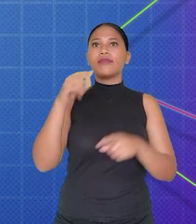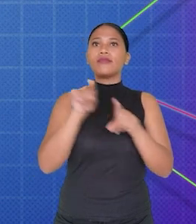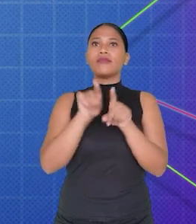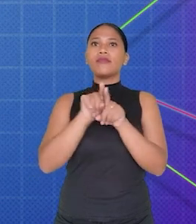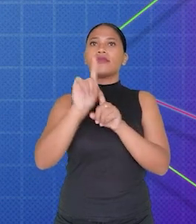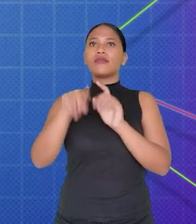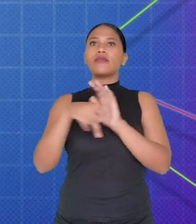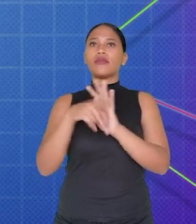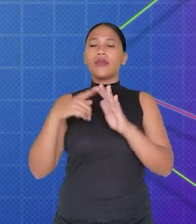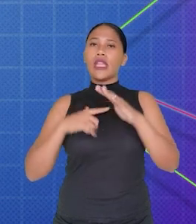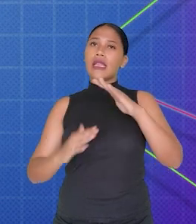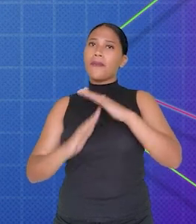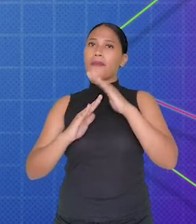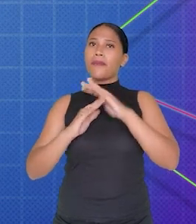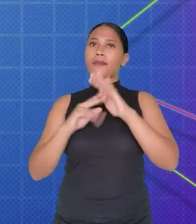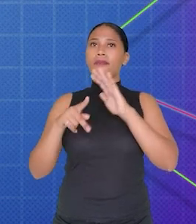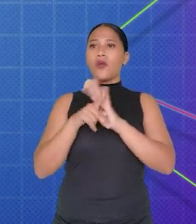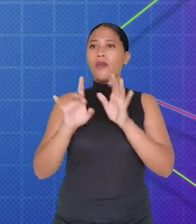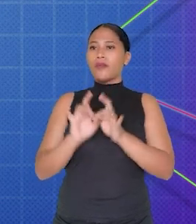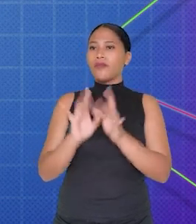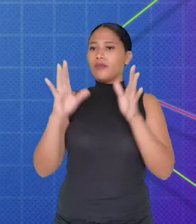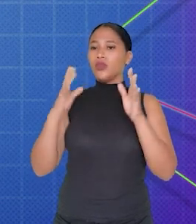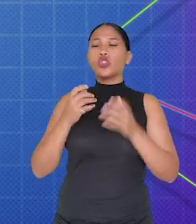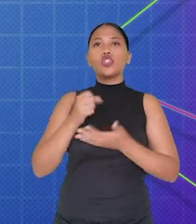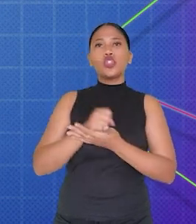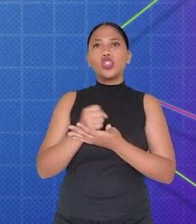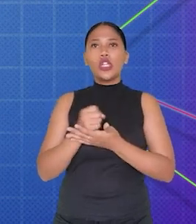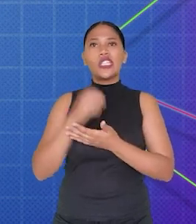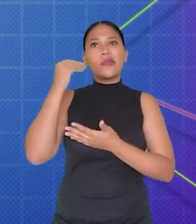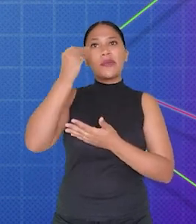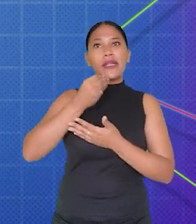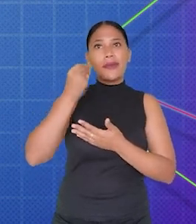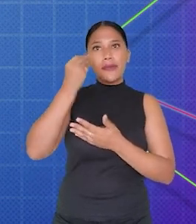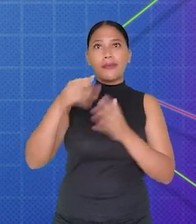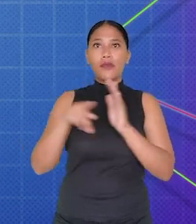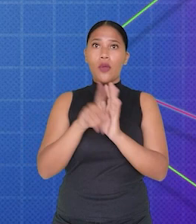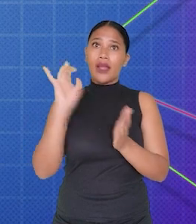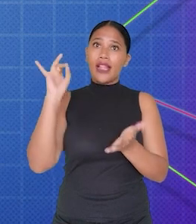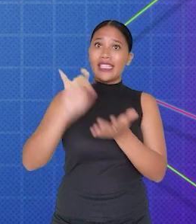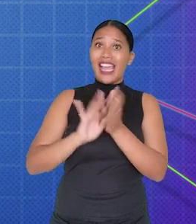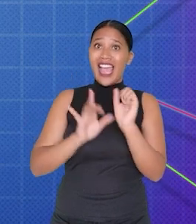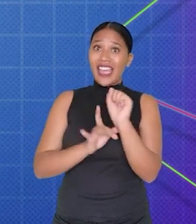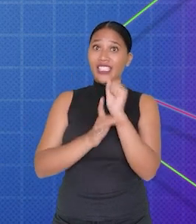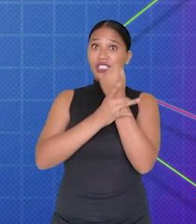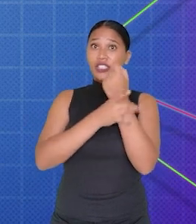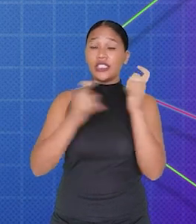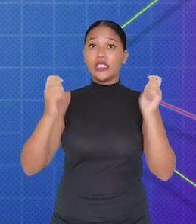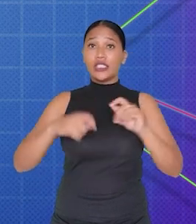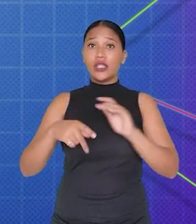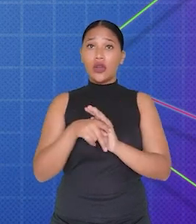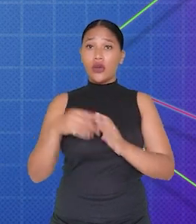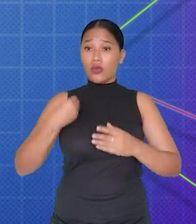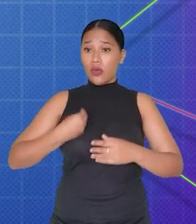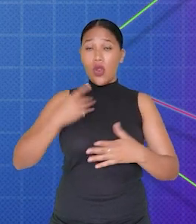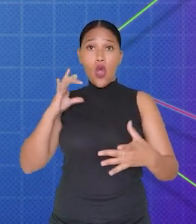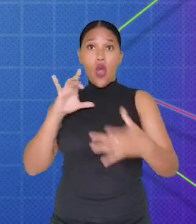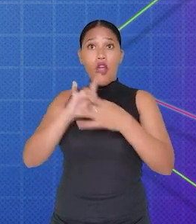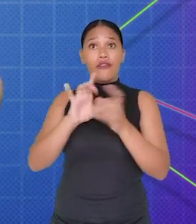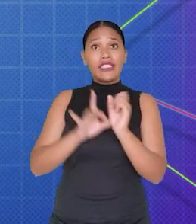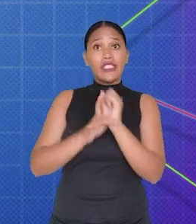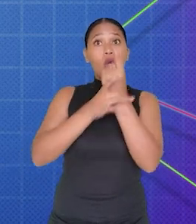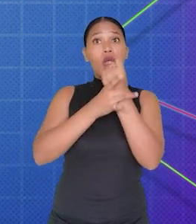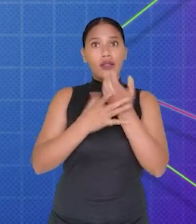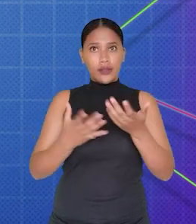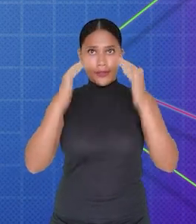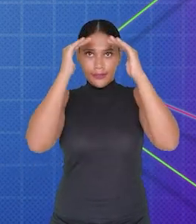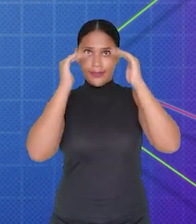em conta essas limitações ao criar jogos que permitem a experimentação de realidades e garantir que os jogadores possam se envolver com segurança e